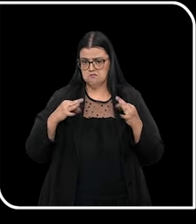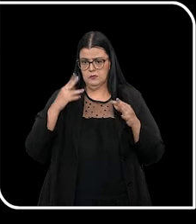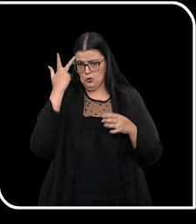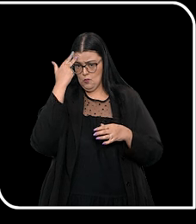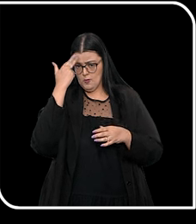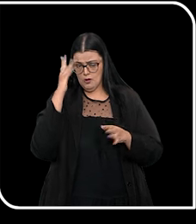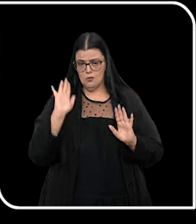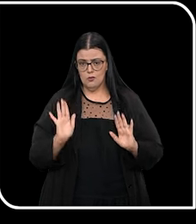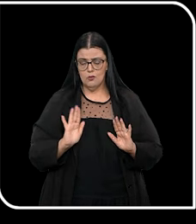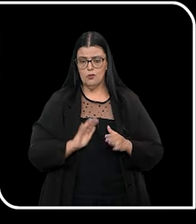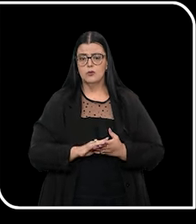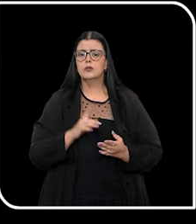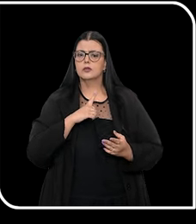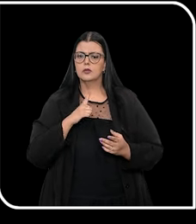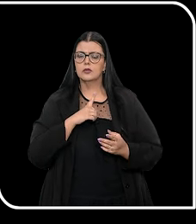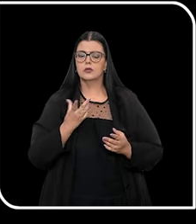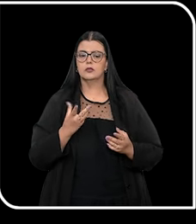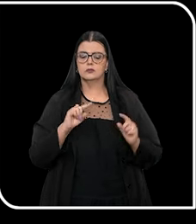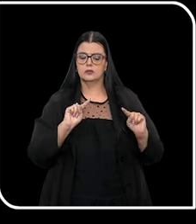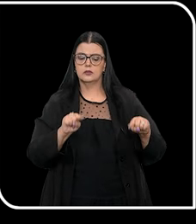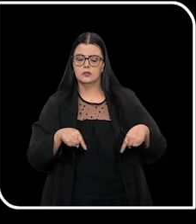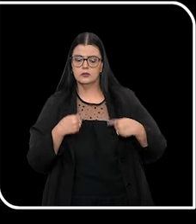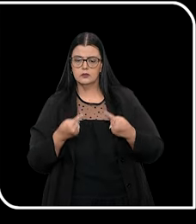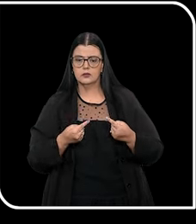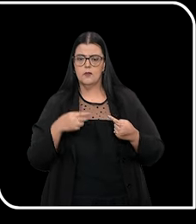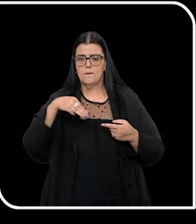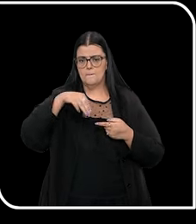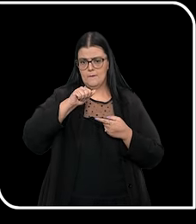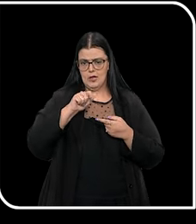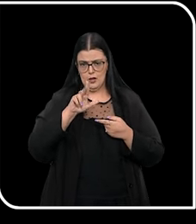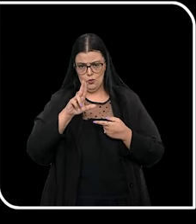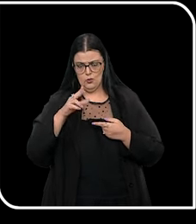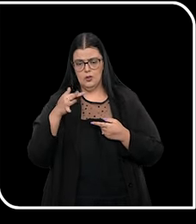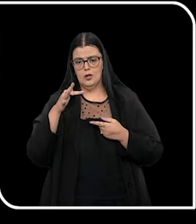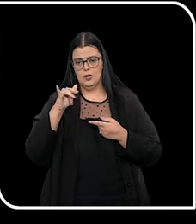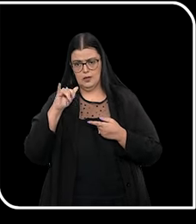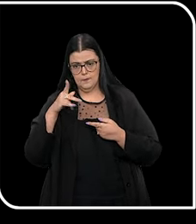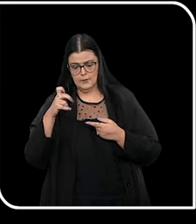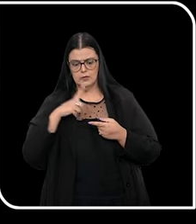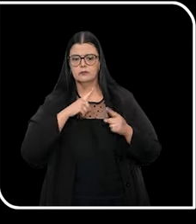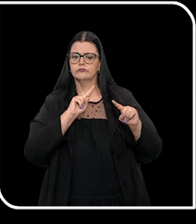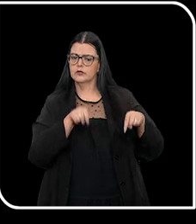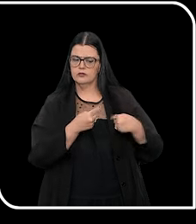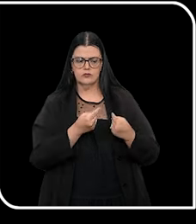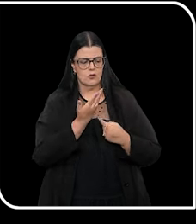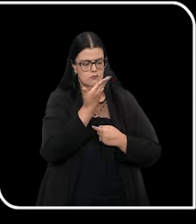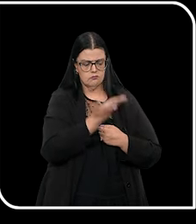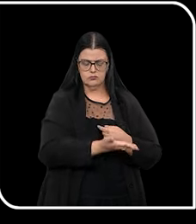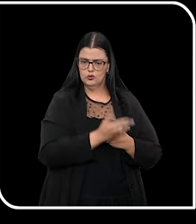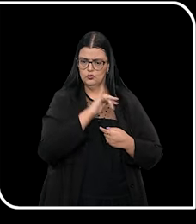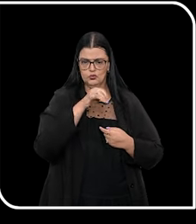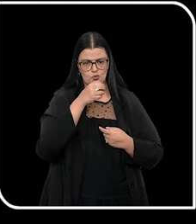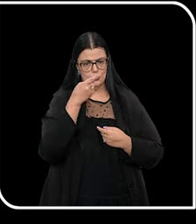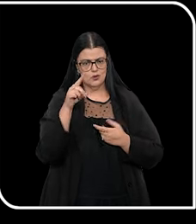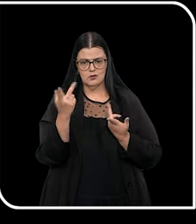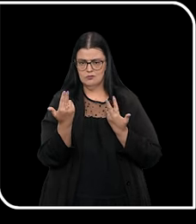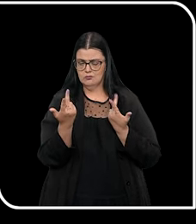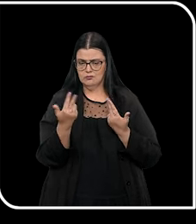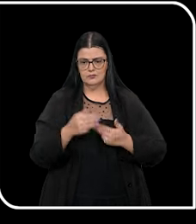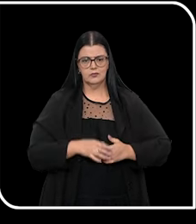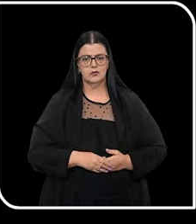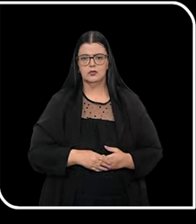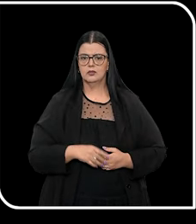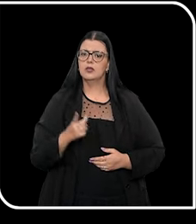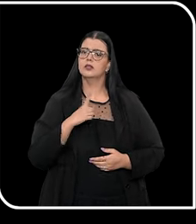típicas Malu e Lipe os desafios que eu encontro com Malu liipe não são diferentes dos Desafios que eu encontro com o João entende guardar as